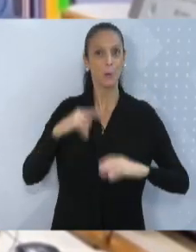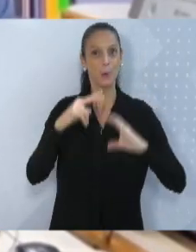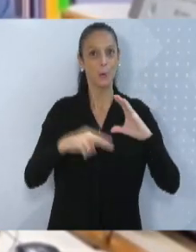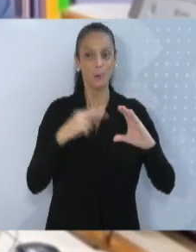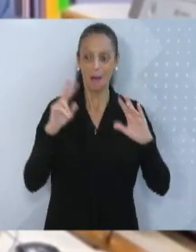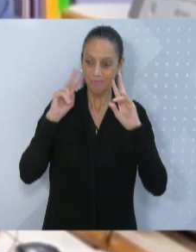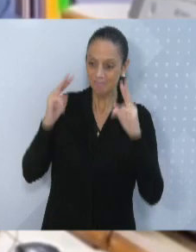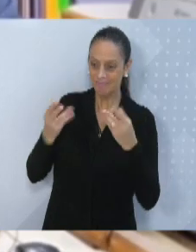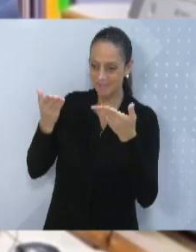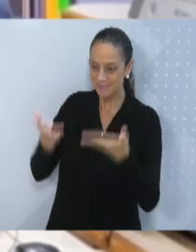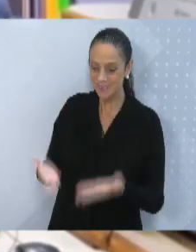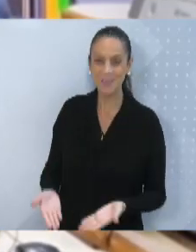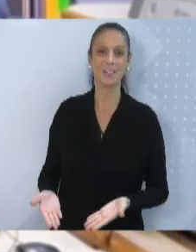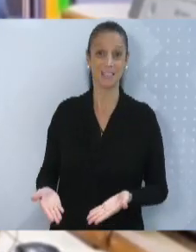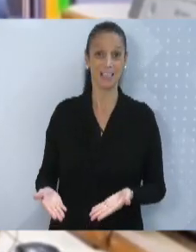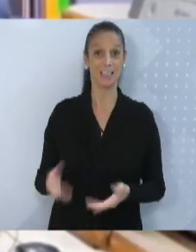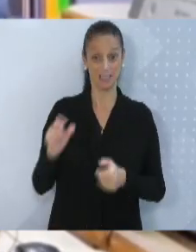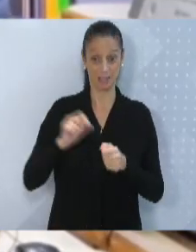Municipal